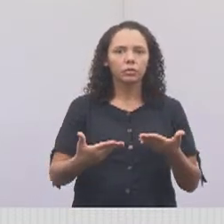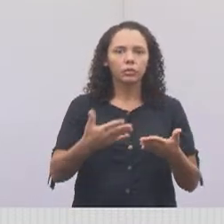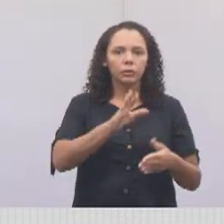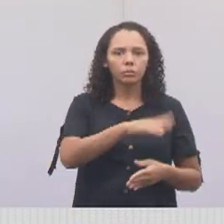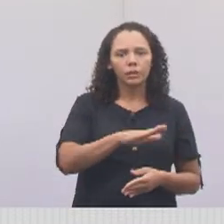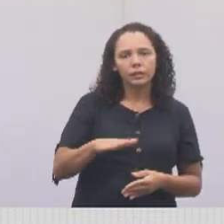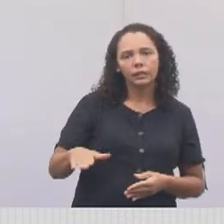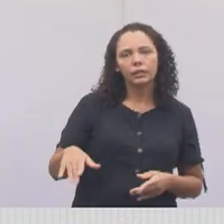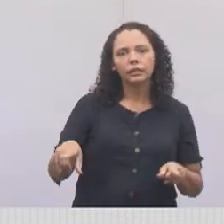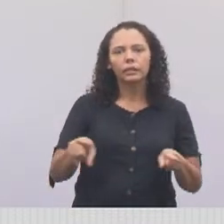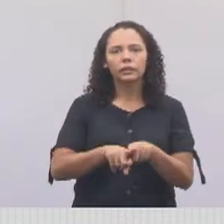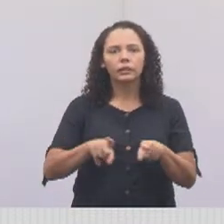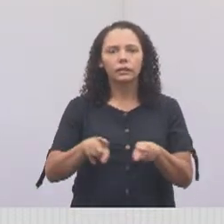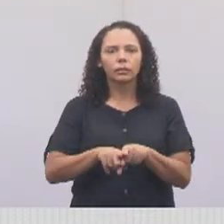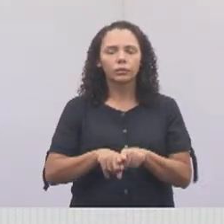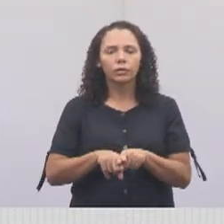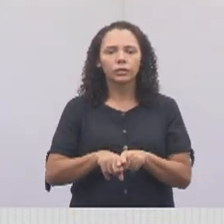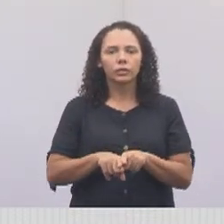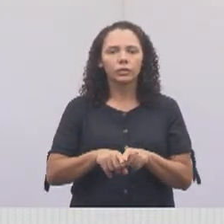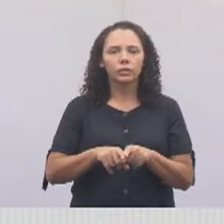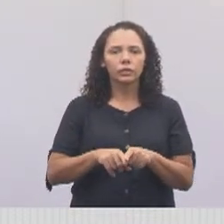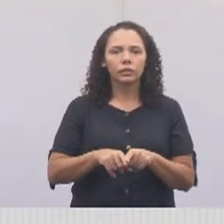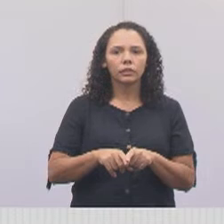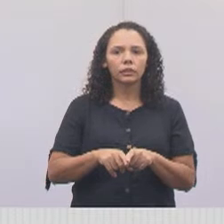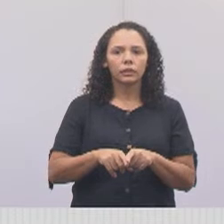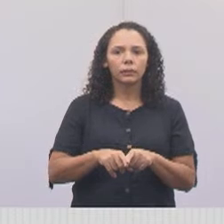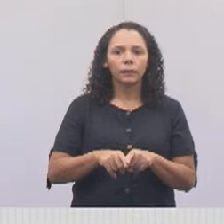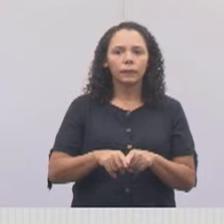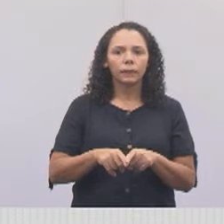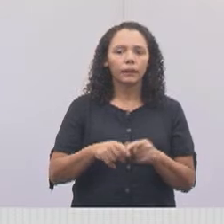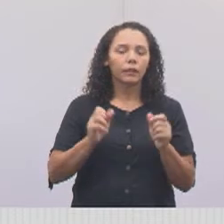crianças e também a possibilidade de